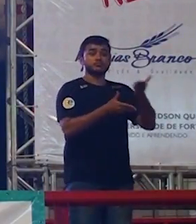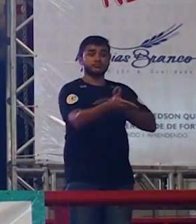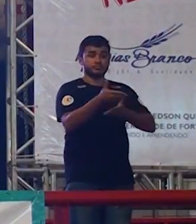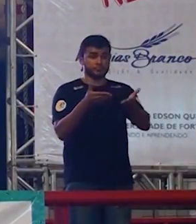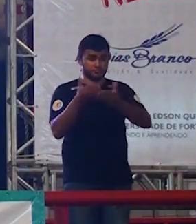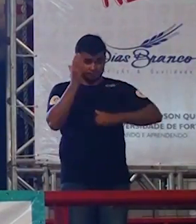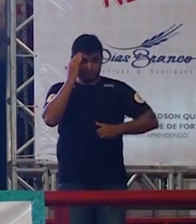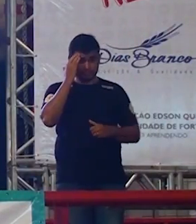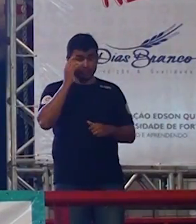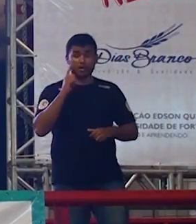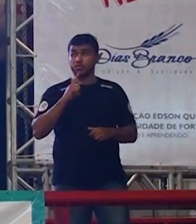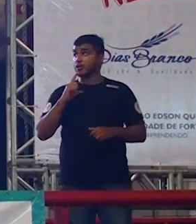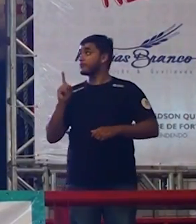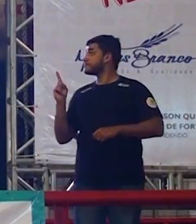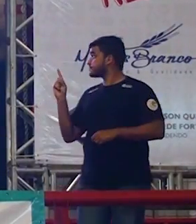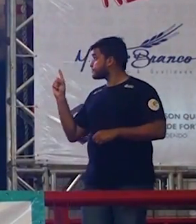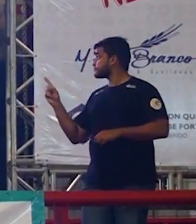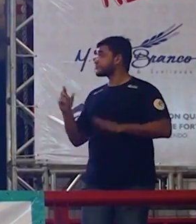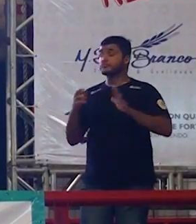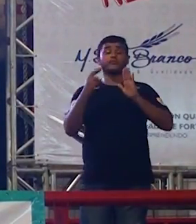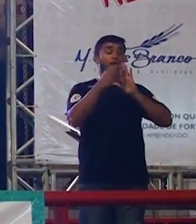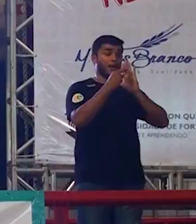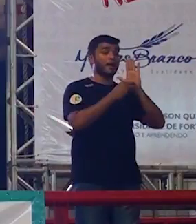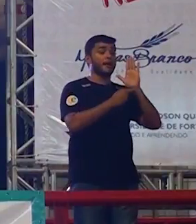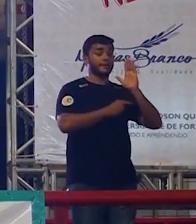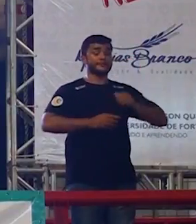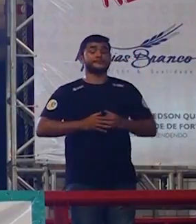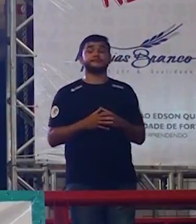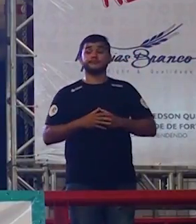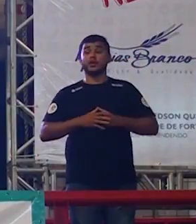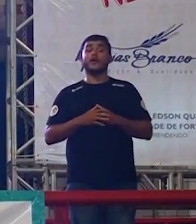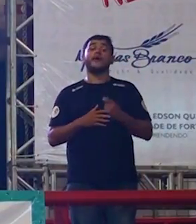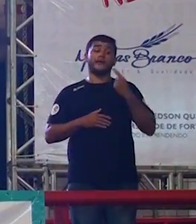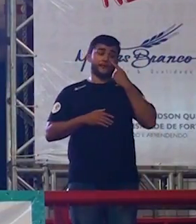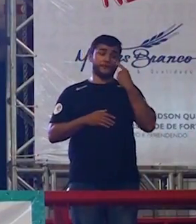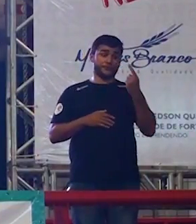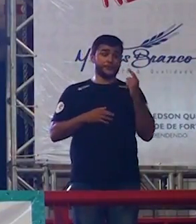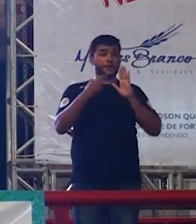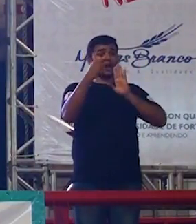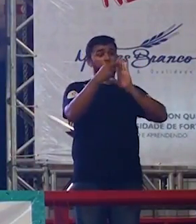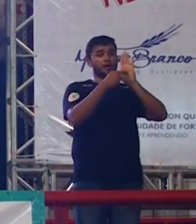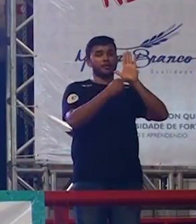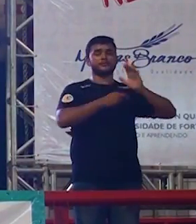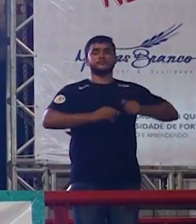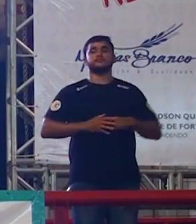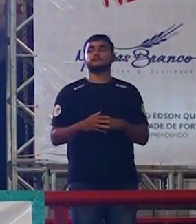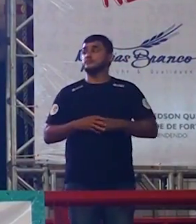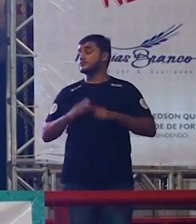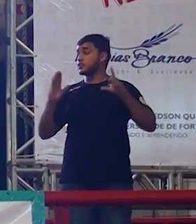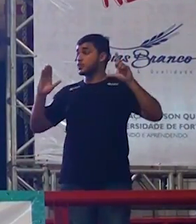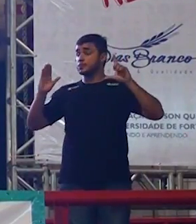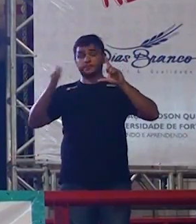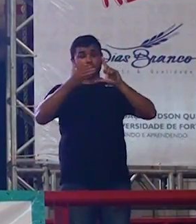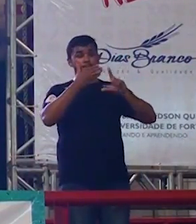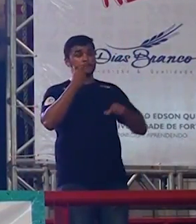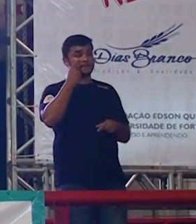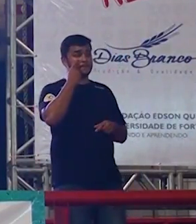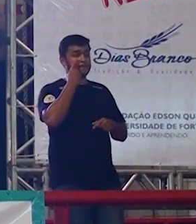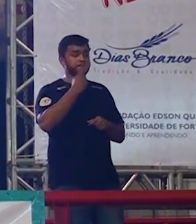funcionar, tem que ter algumas regras. E deixa eu dizer quais são essas regras. Lá no slide vocês vão ver